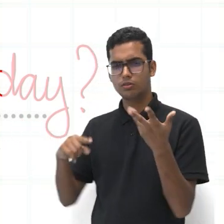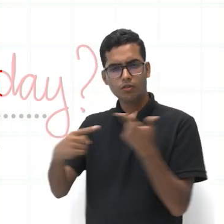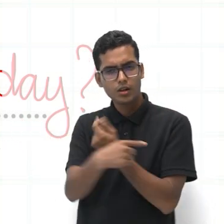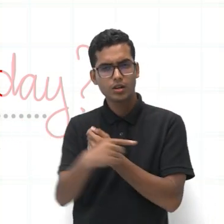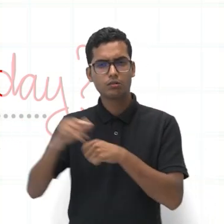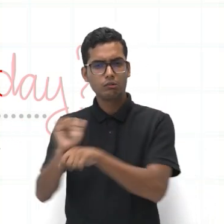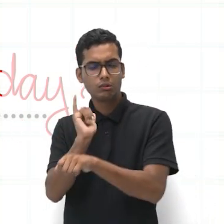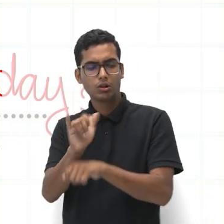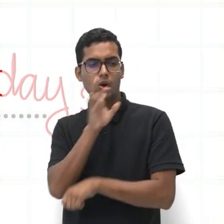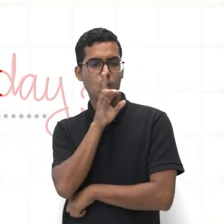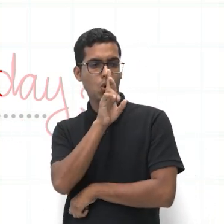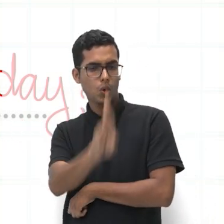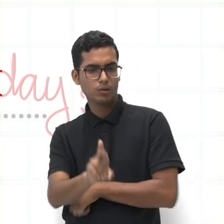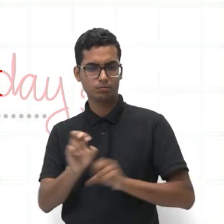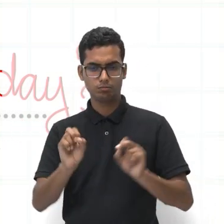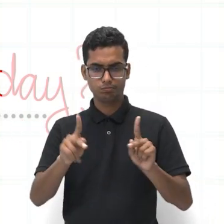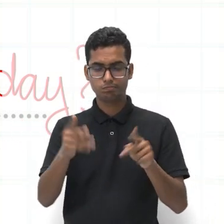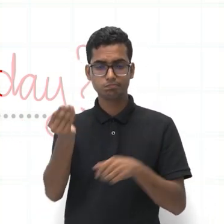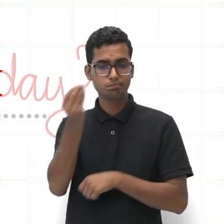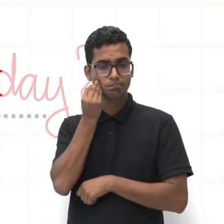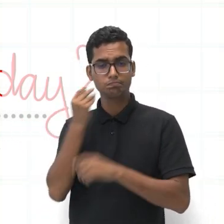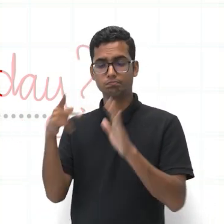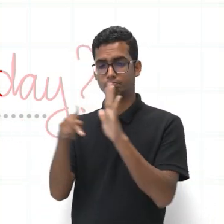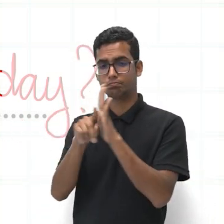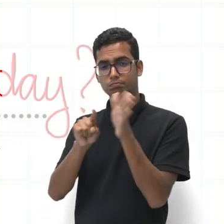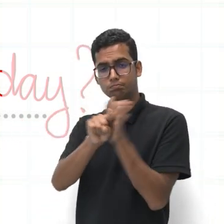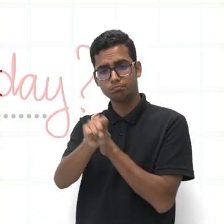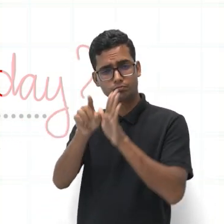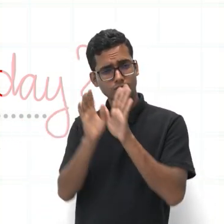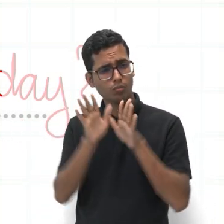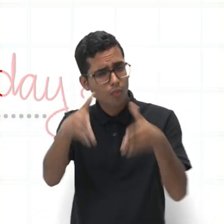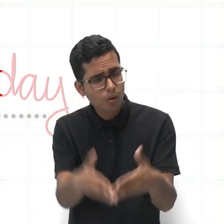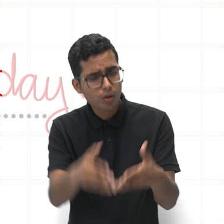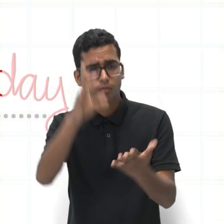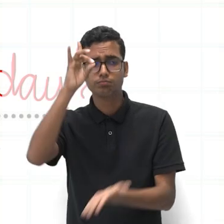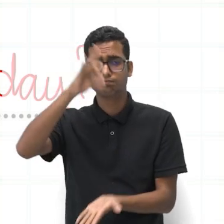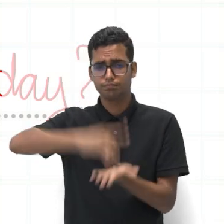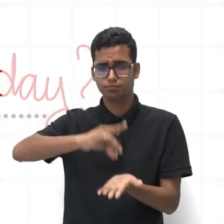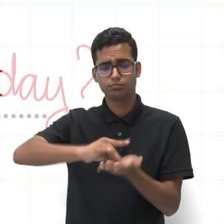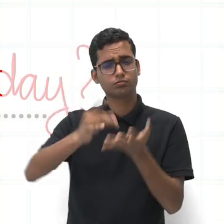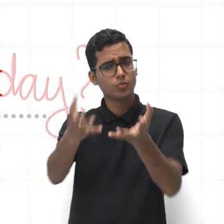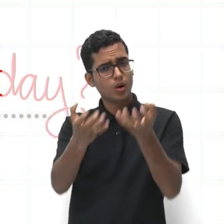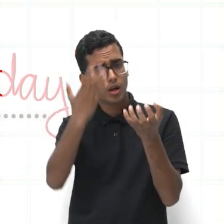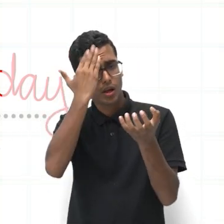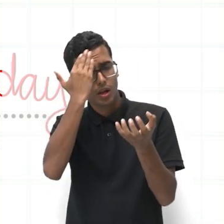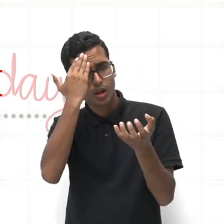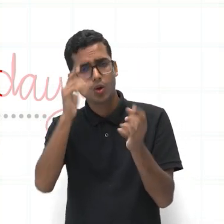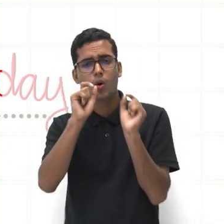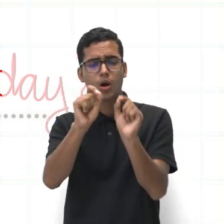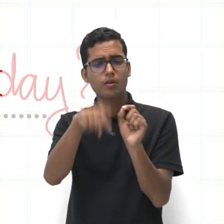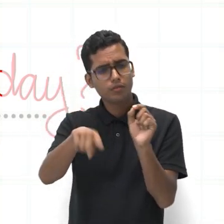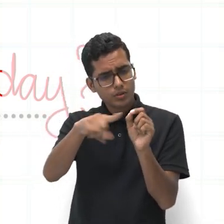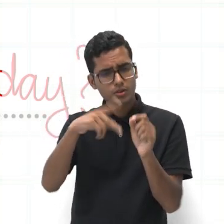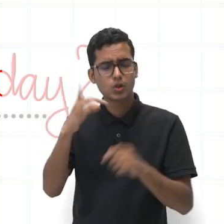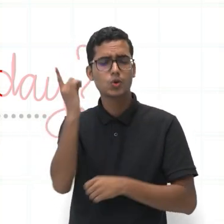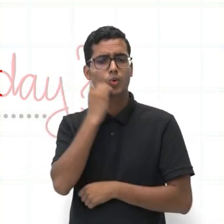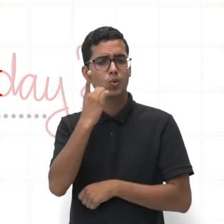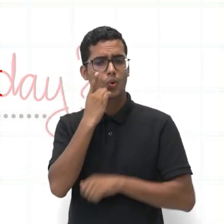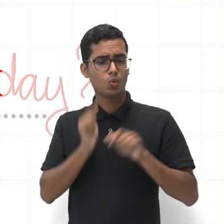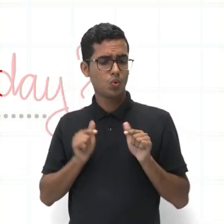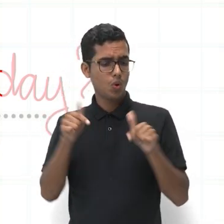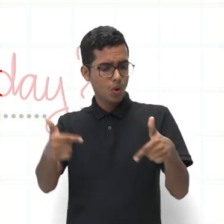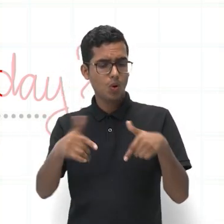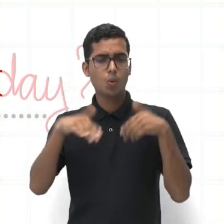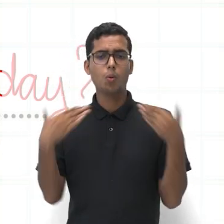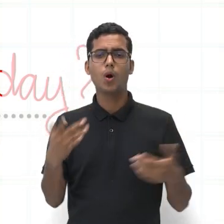aqui. Mas observe que a minha pergunta, ela é específica, tá? Eu quero saber o que vocês fazem todos os dias, qual é a